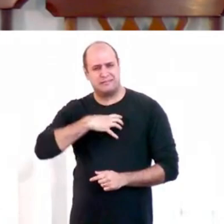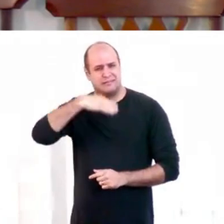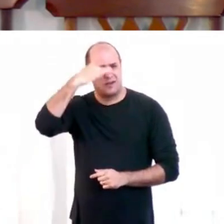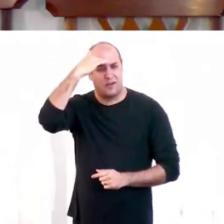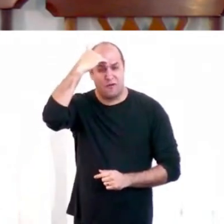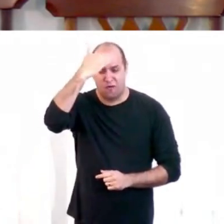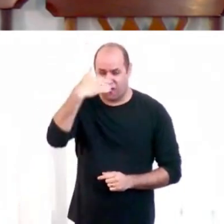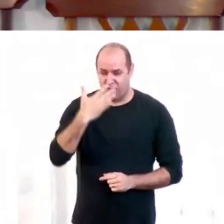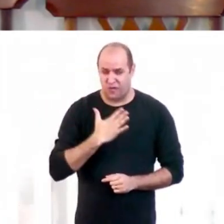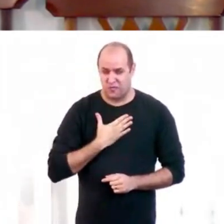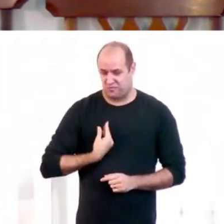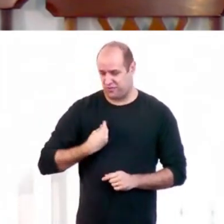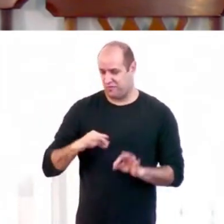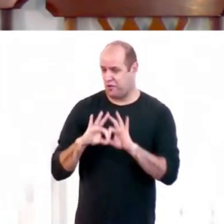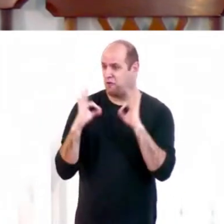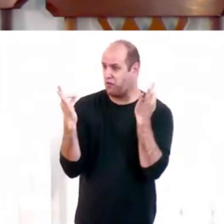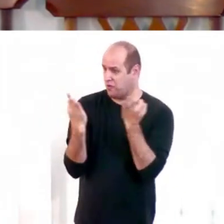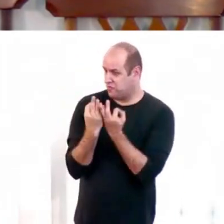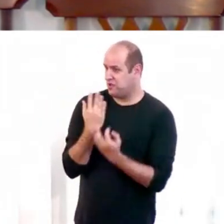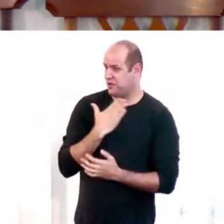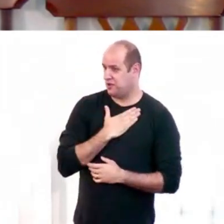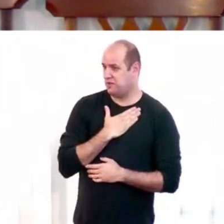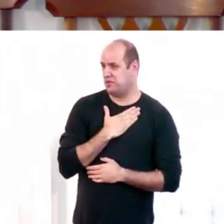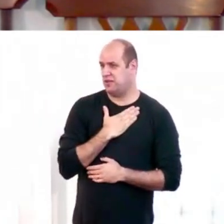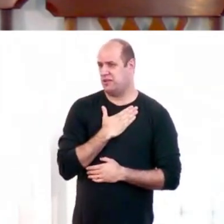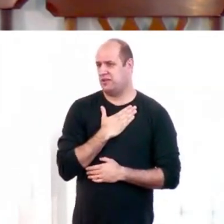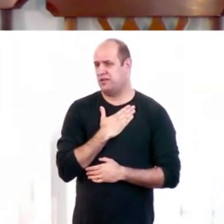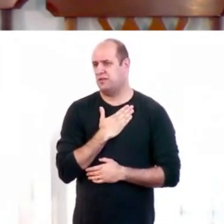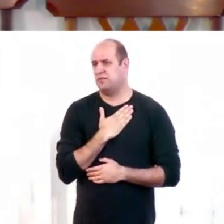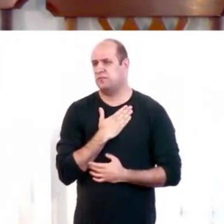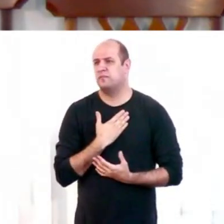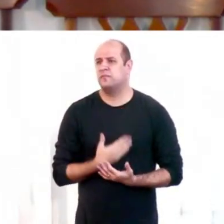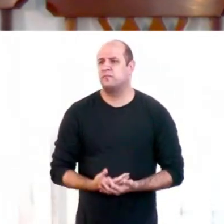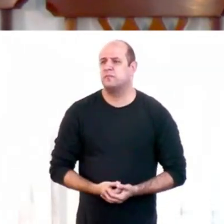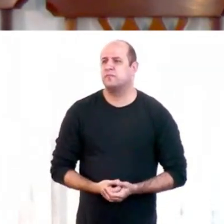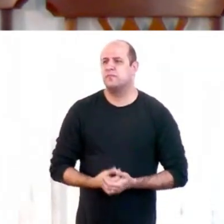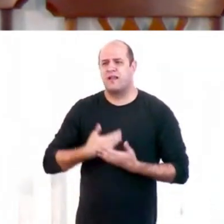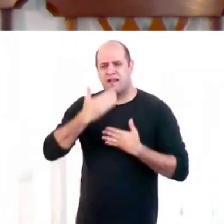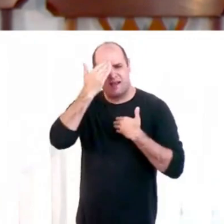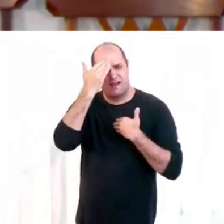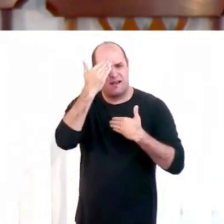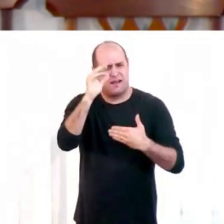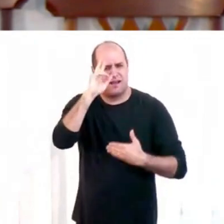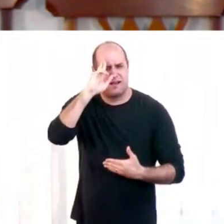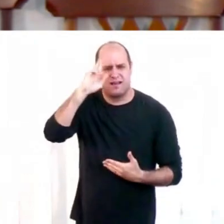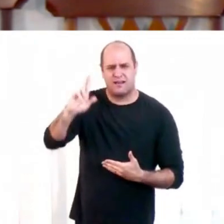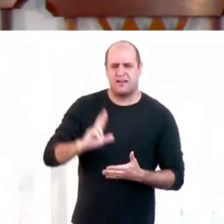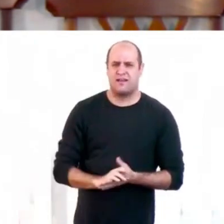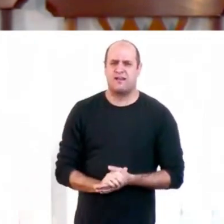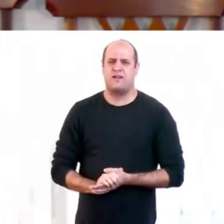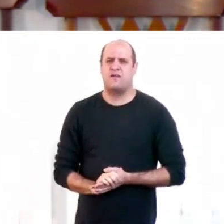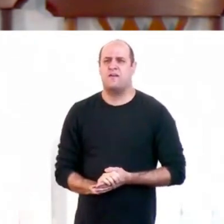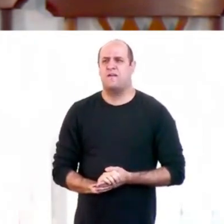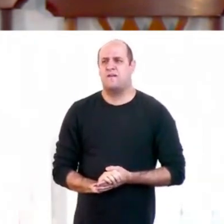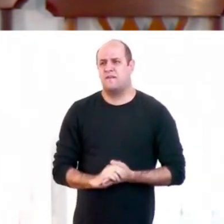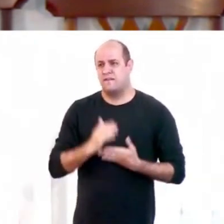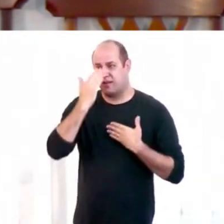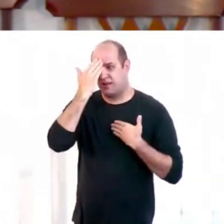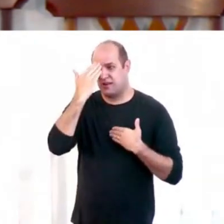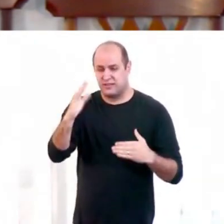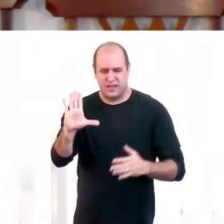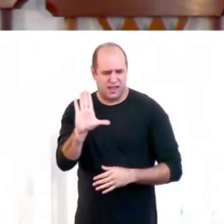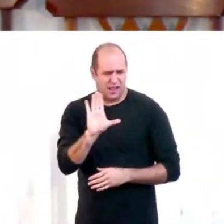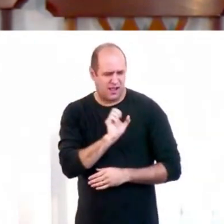para mim e para minha família, e só tenho que agradecer ao Senhor e a essa amada igreja que tem